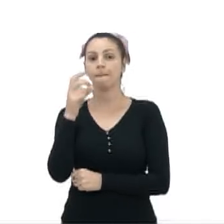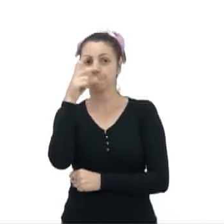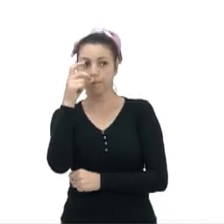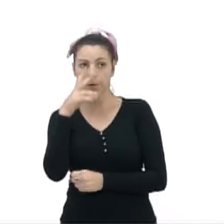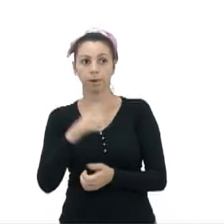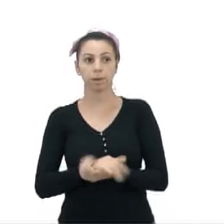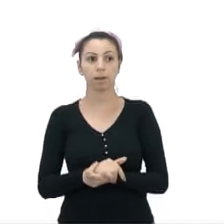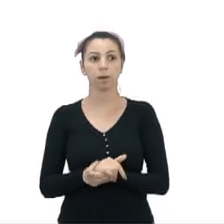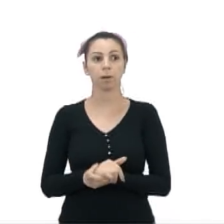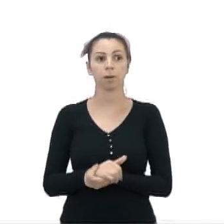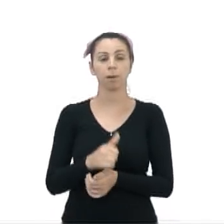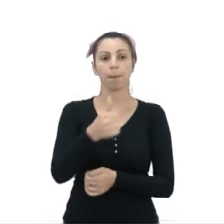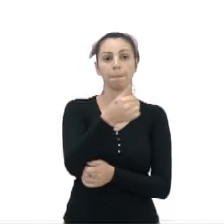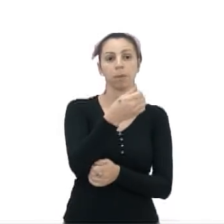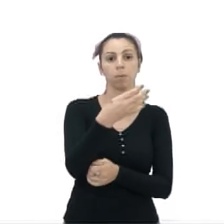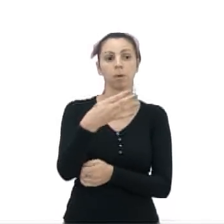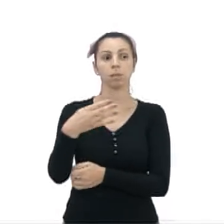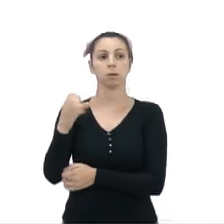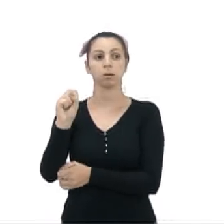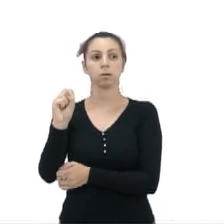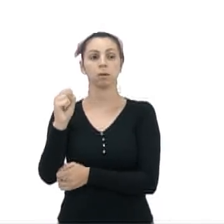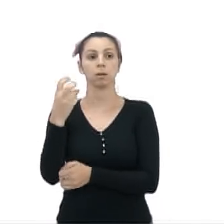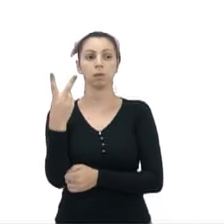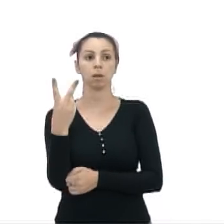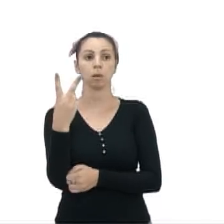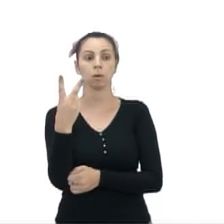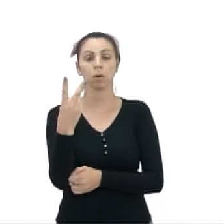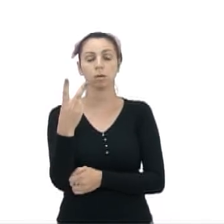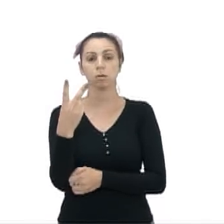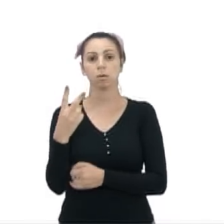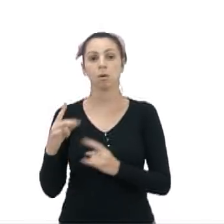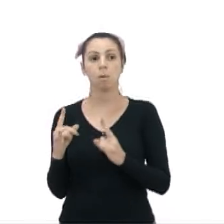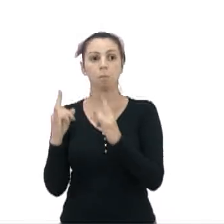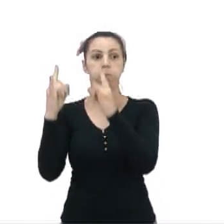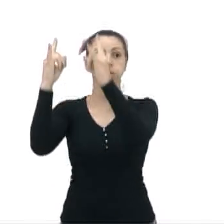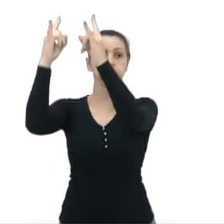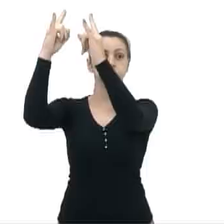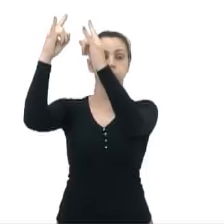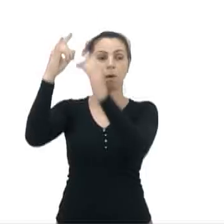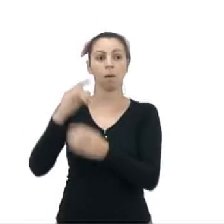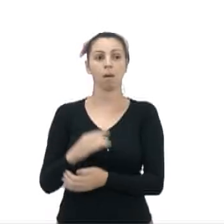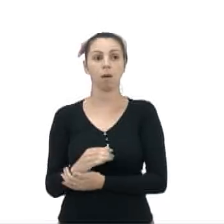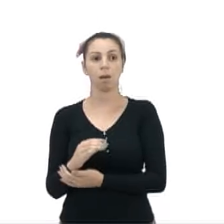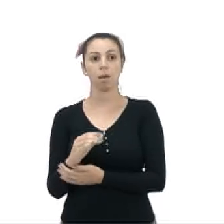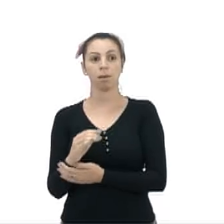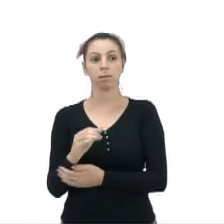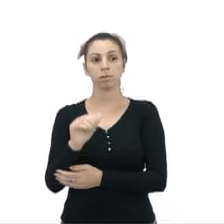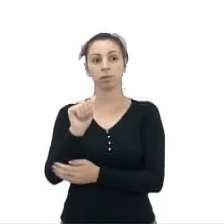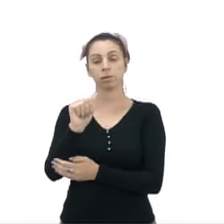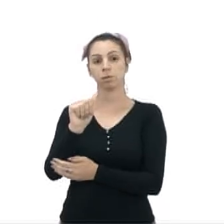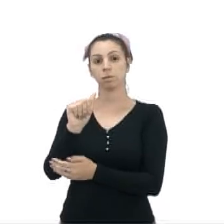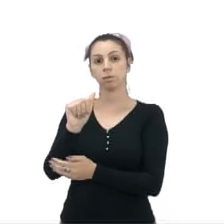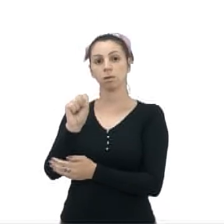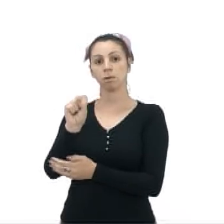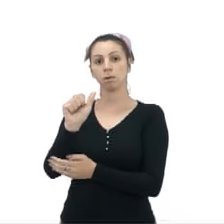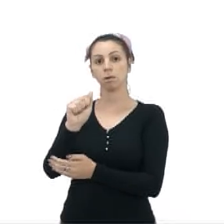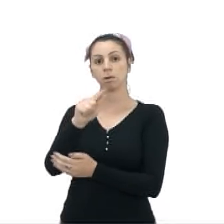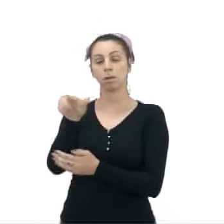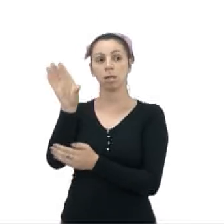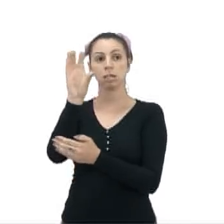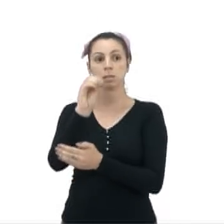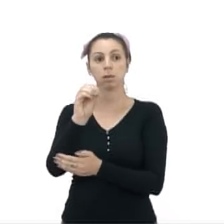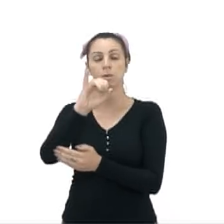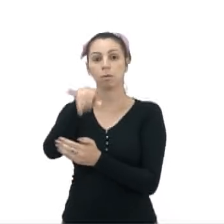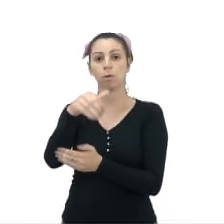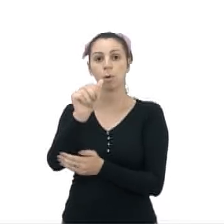1482 ergue um castelo de São Jorge, da mina, Foz do Rio do Zaire, explorando o Congo, então eles vão descobrindo que o continente